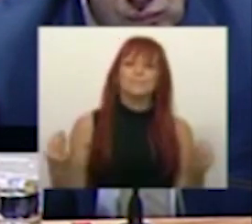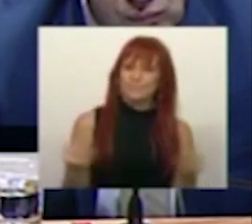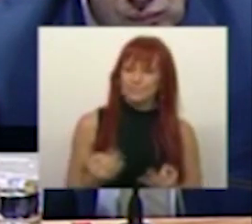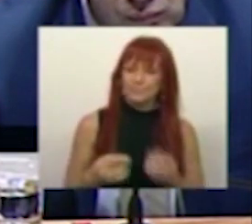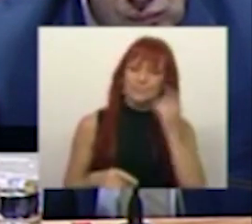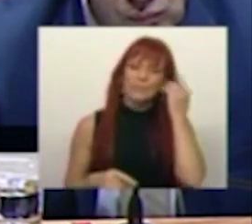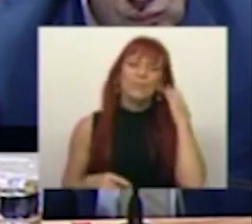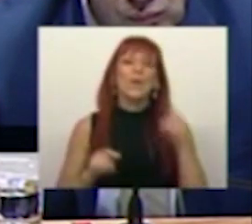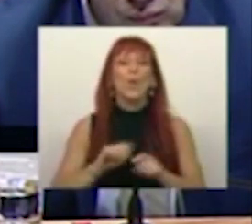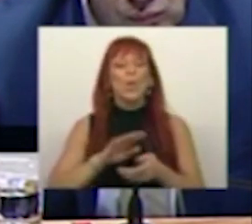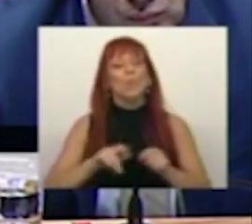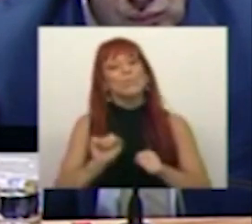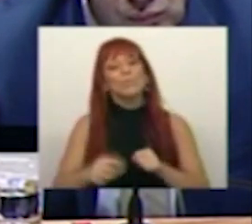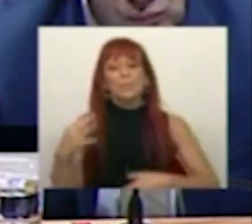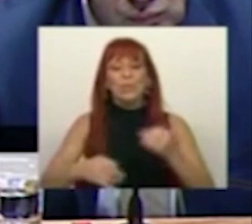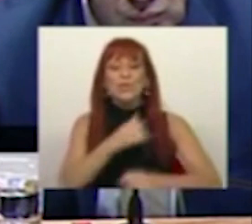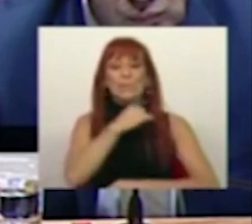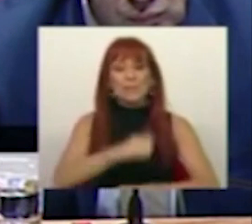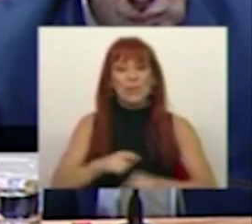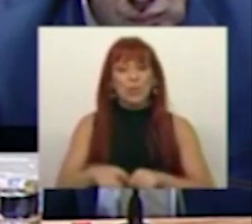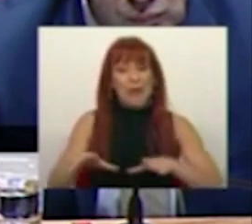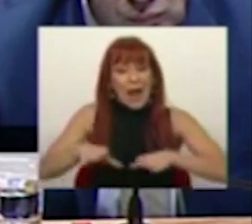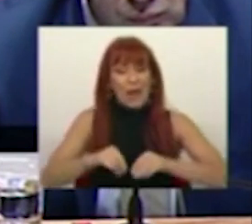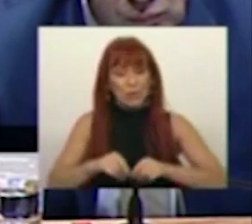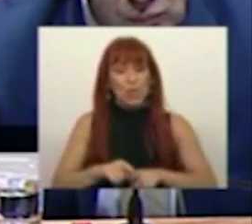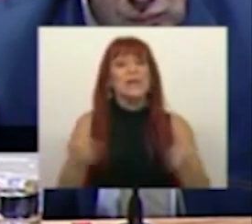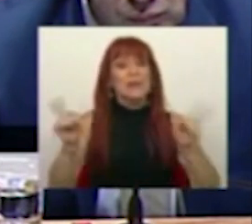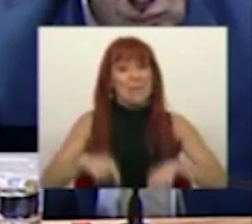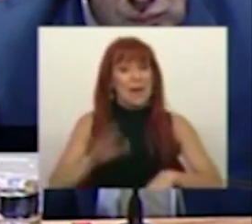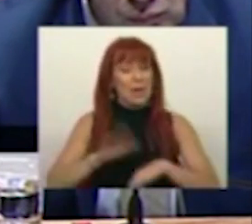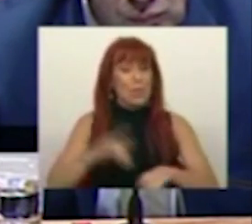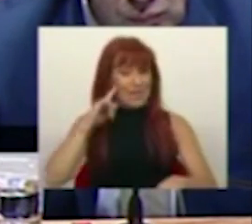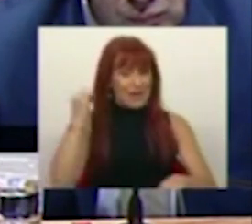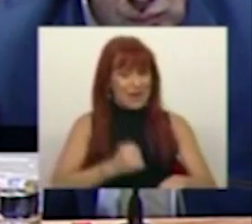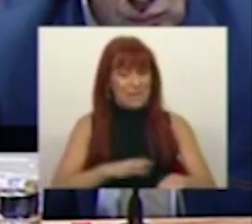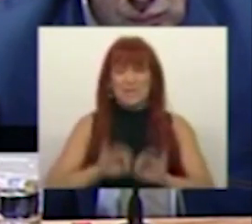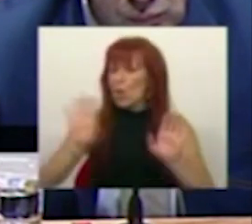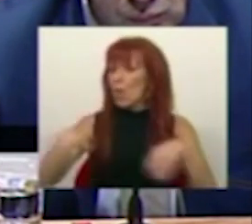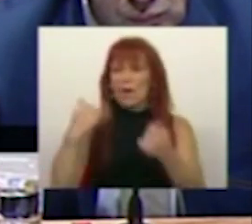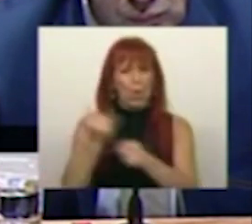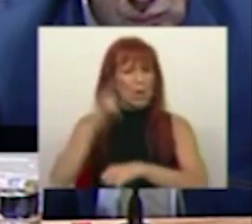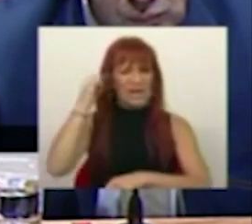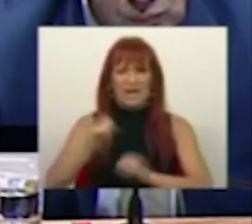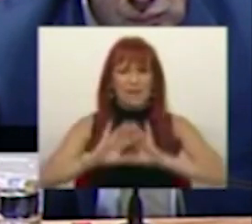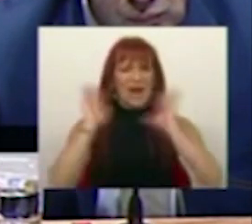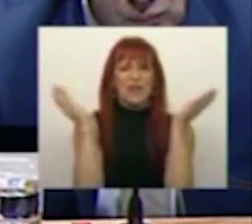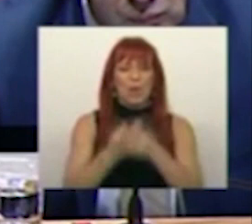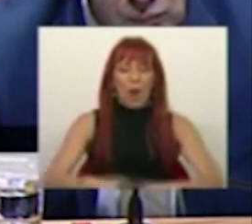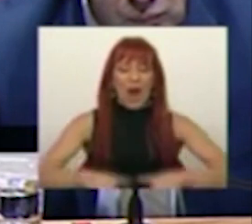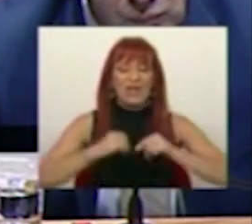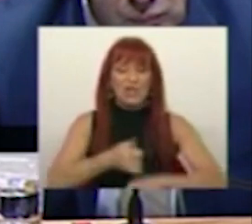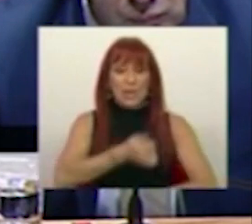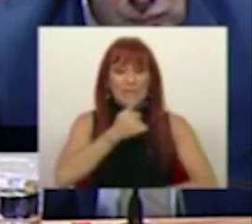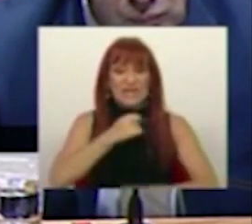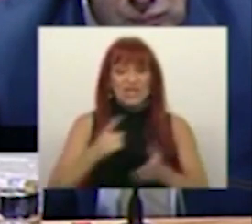seguramente o quadro jurídico permite a adoção, também para este crime, como para qualquer crime em geral, a adoção